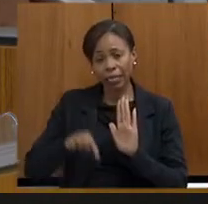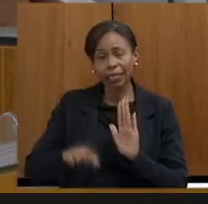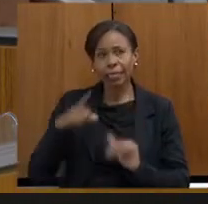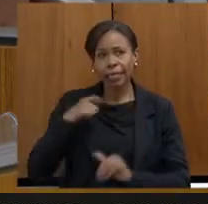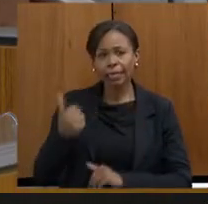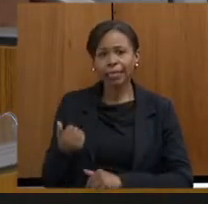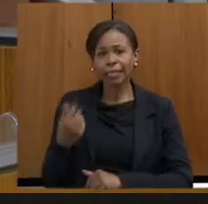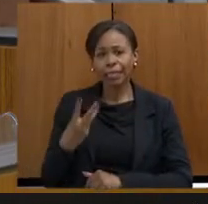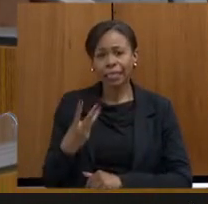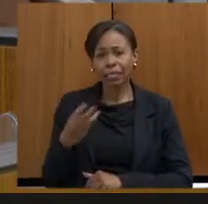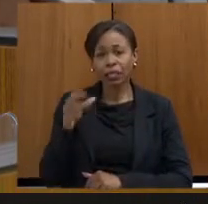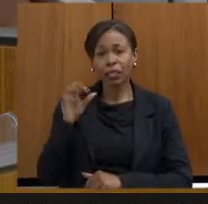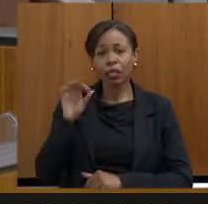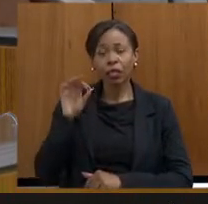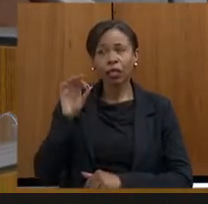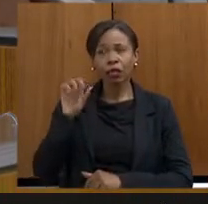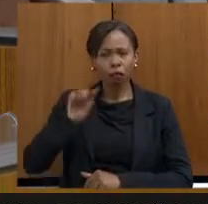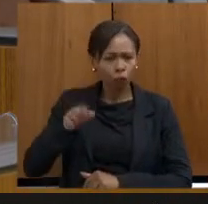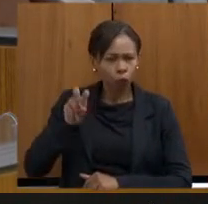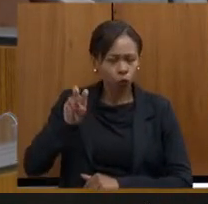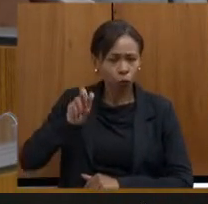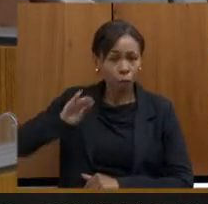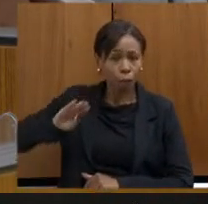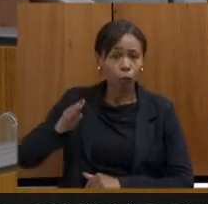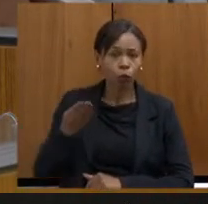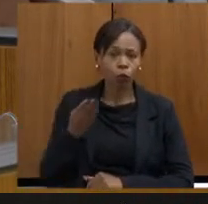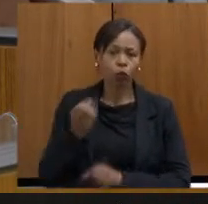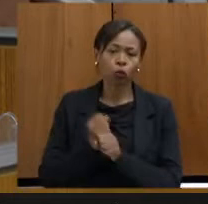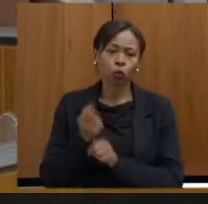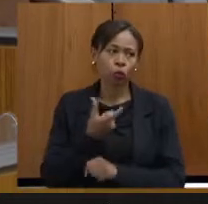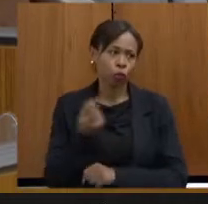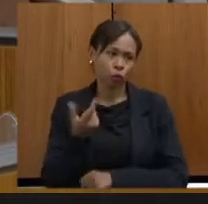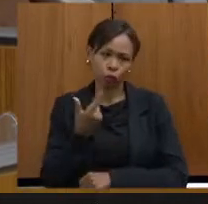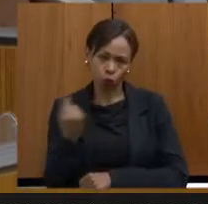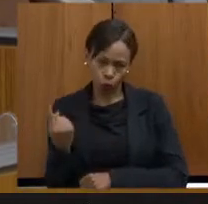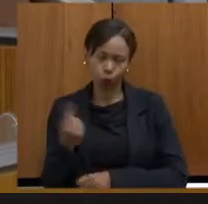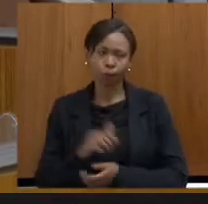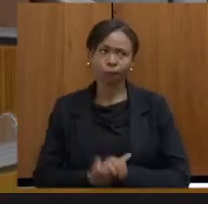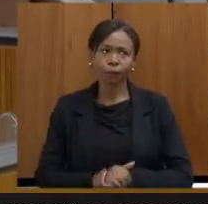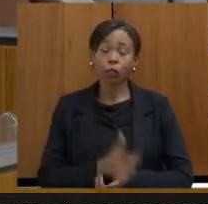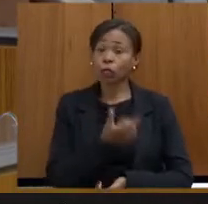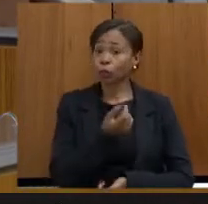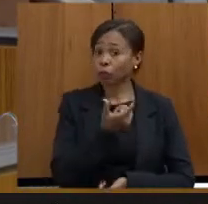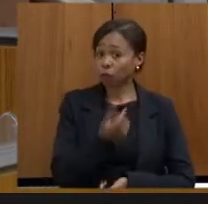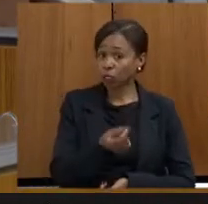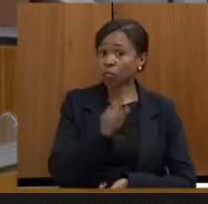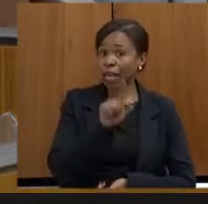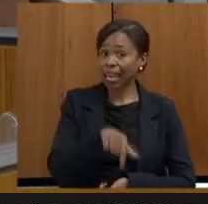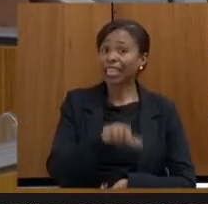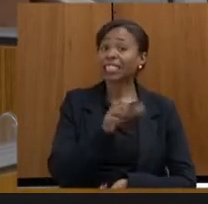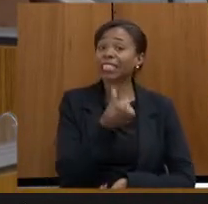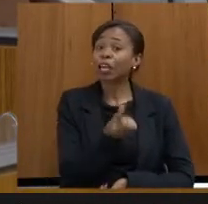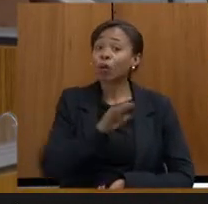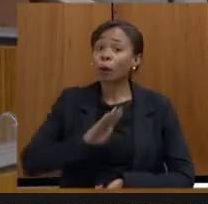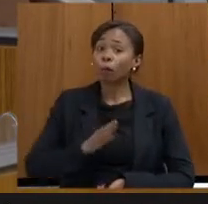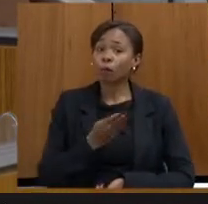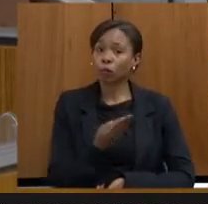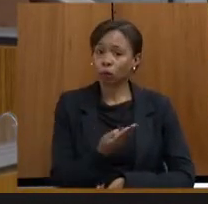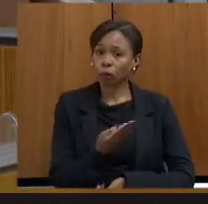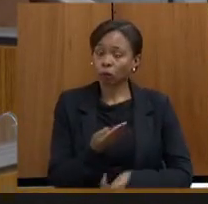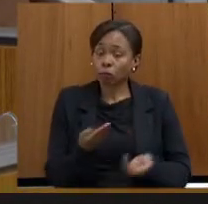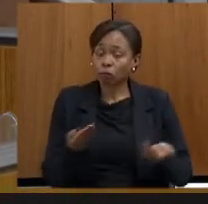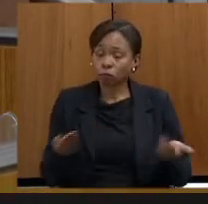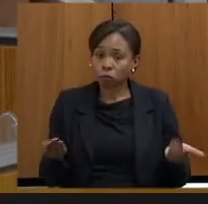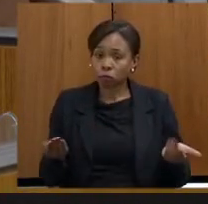13,5 bilhões em 2021. Em 2020, o superávit era de pelo menos 6 bilhões. Ou